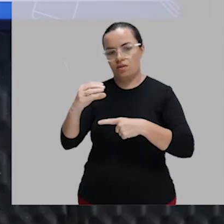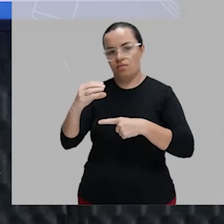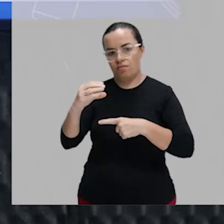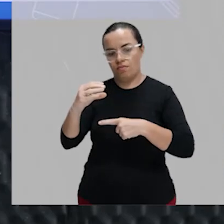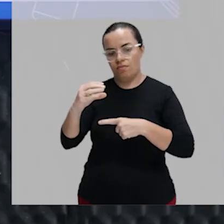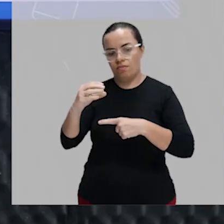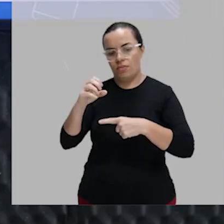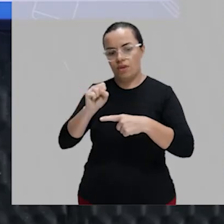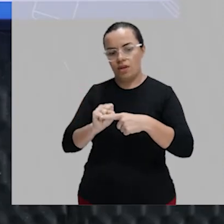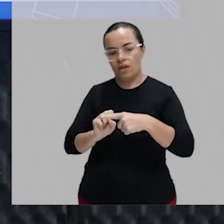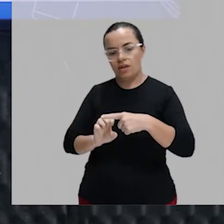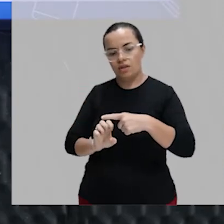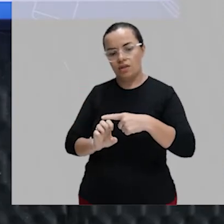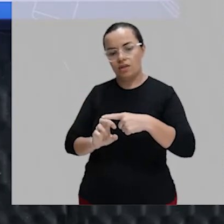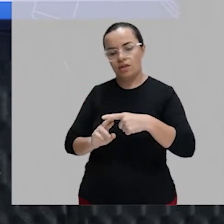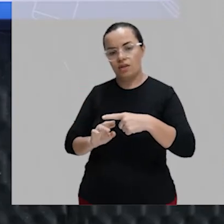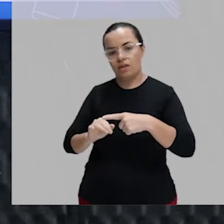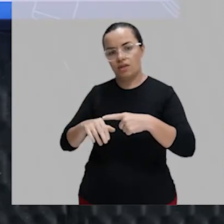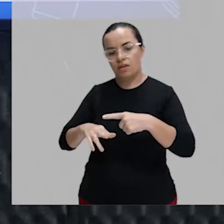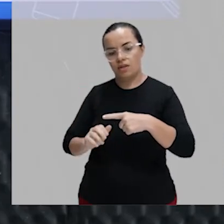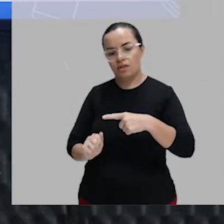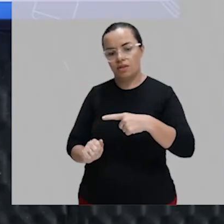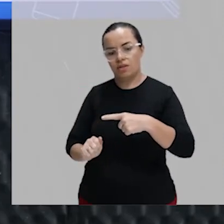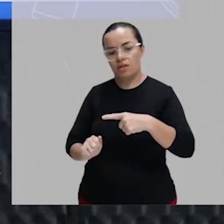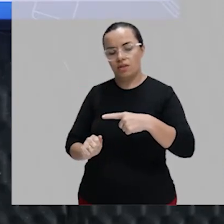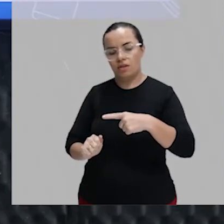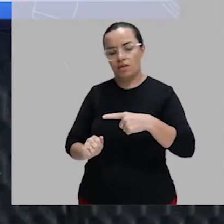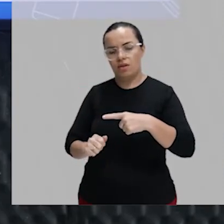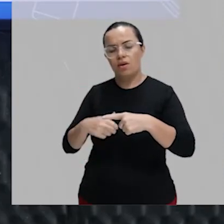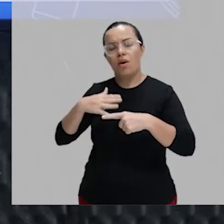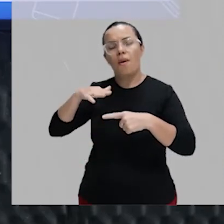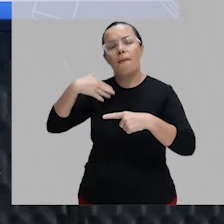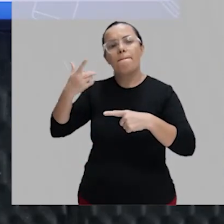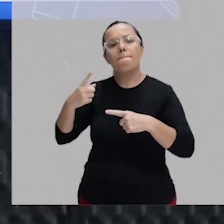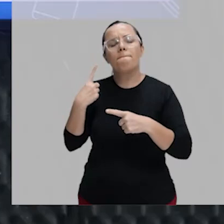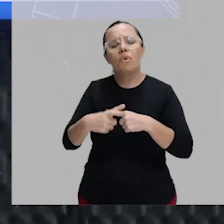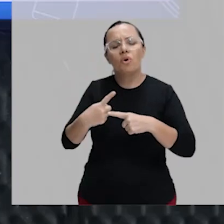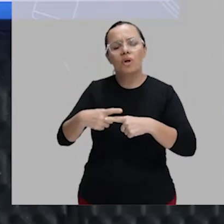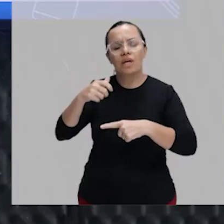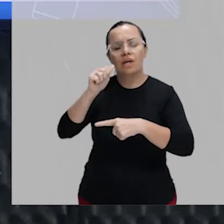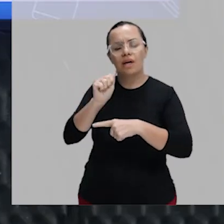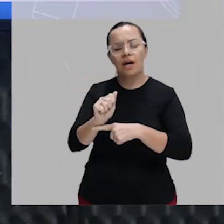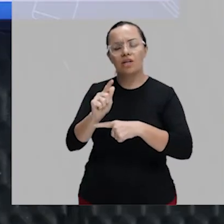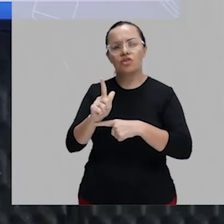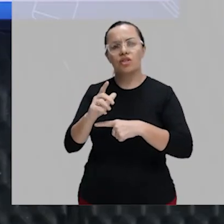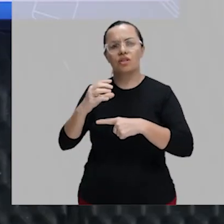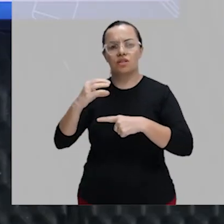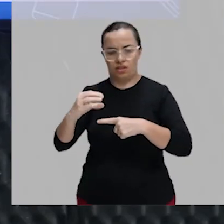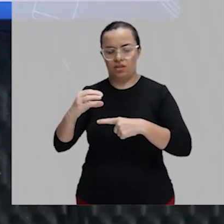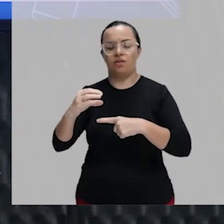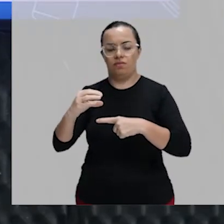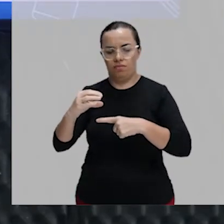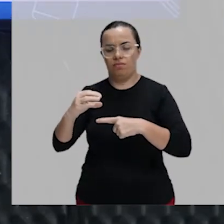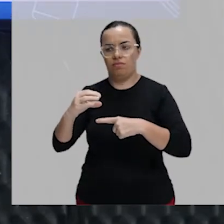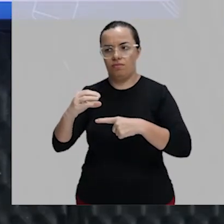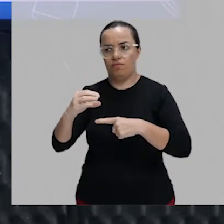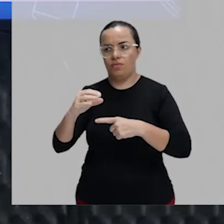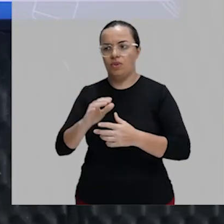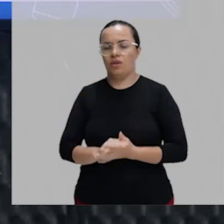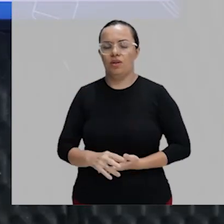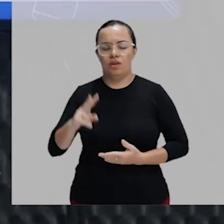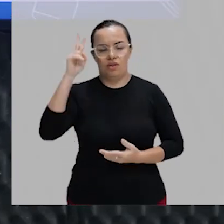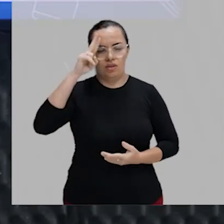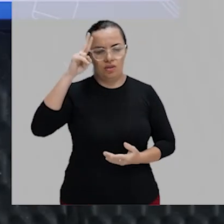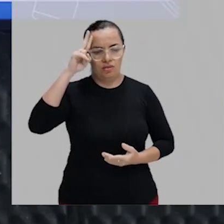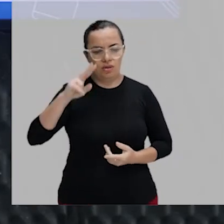AGC, tá? Por que AGC? Vamos lembrar o seguinte, No RNA eu tenho o